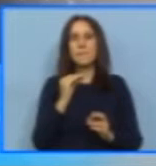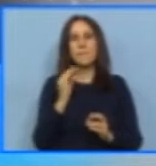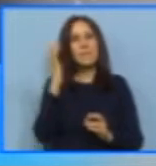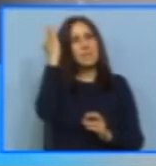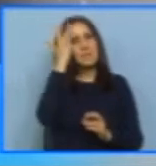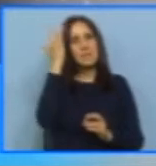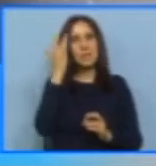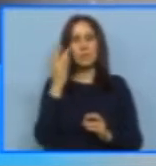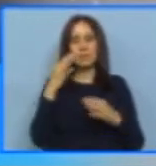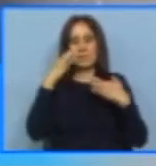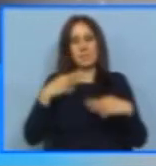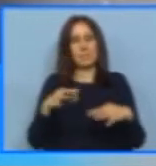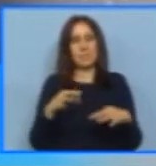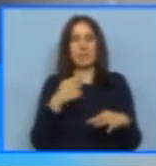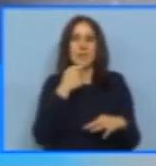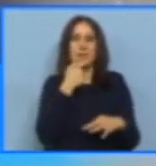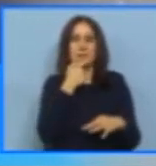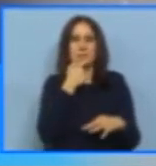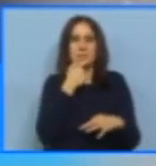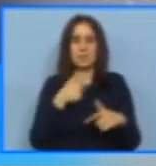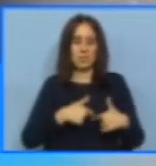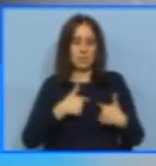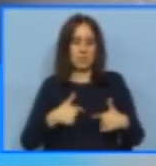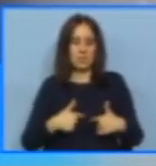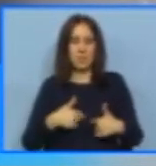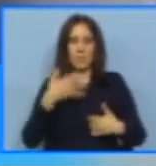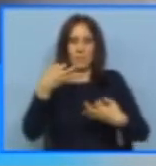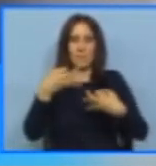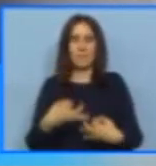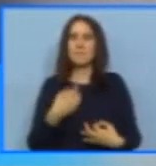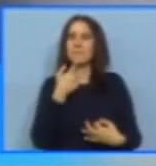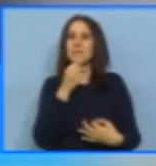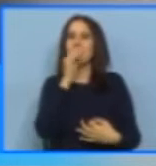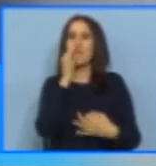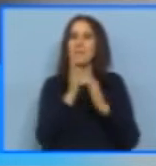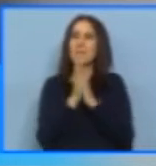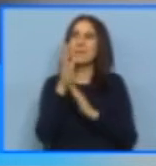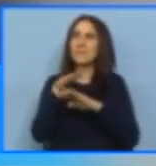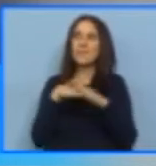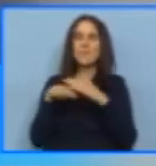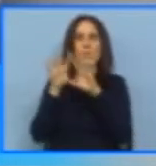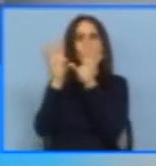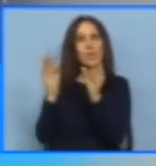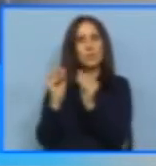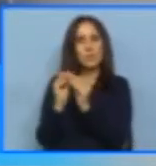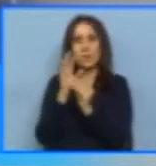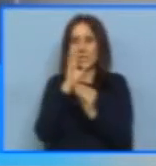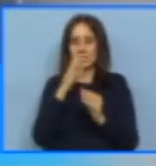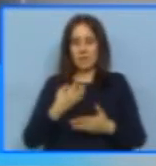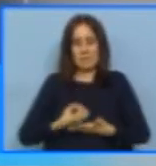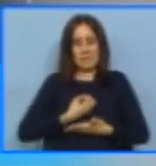esta simplicidade, humildade de coração de quem percebe de que Deus é que faz tudo. E, portanto, quanto mais se apagar a si